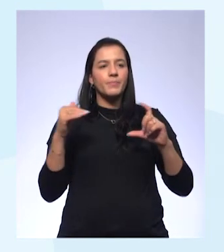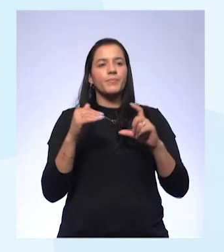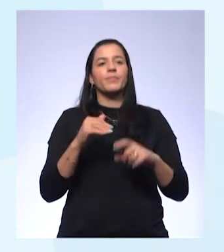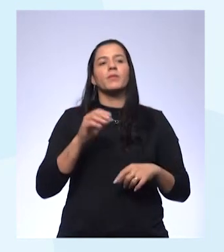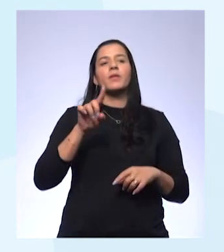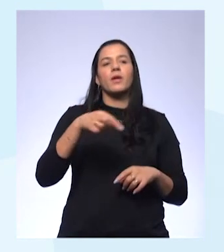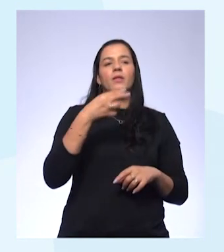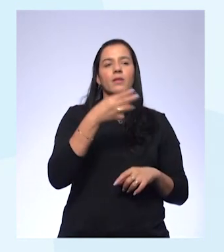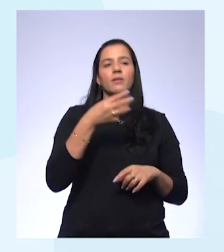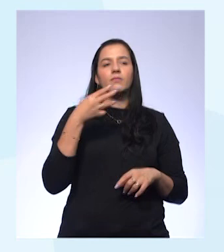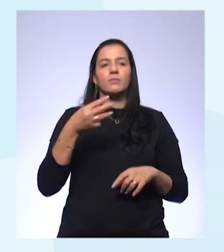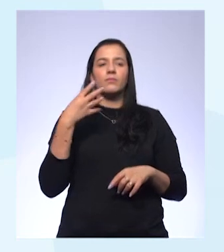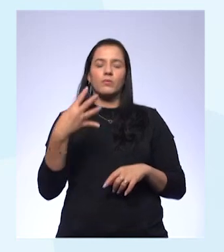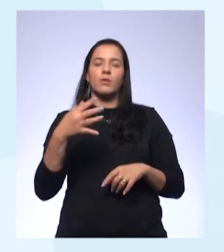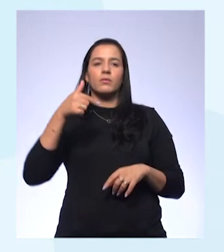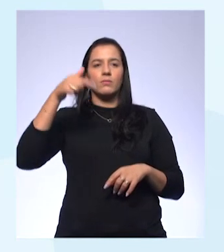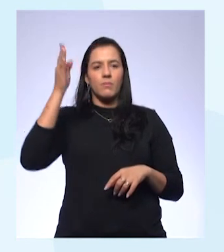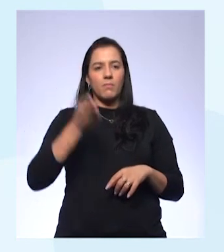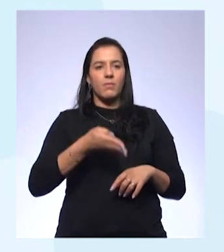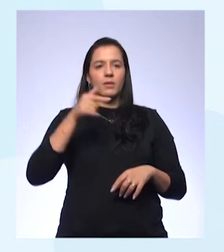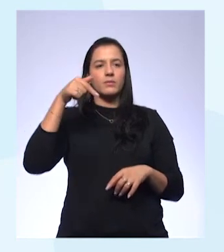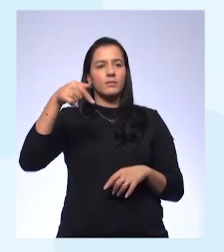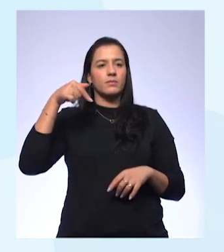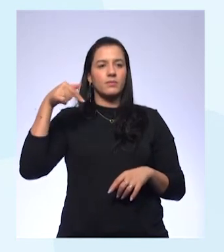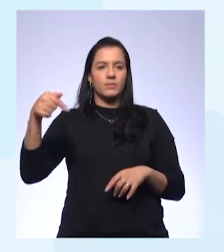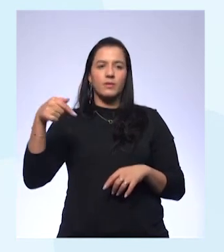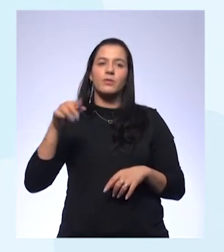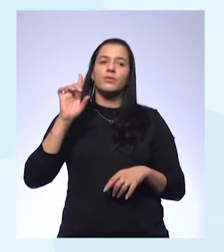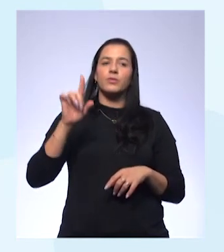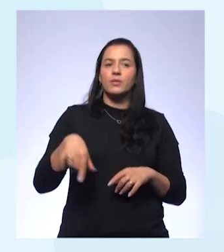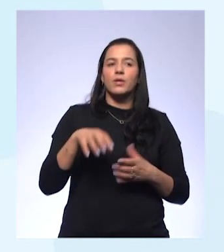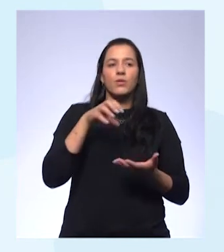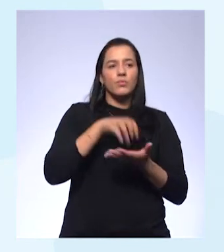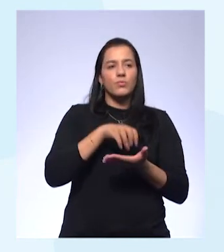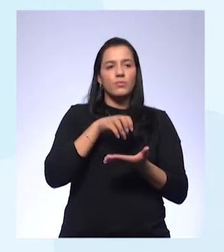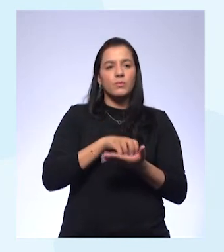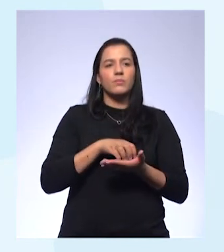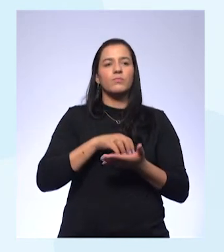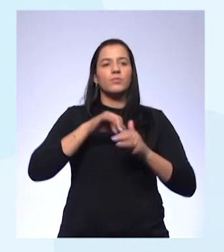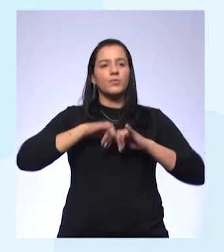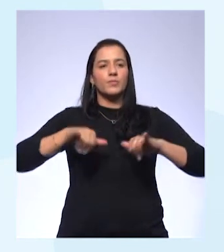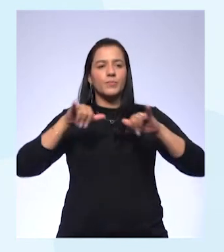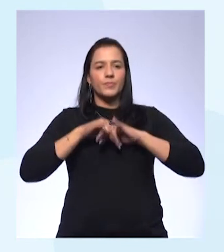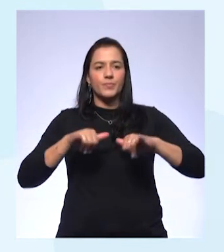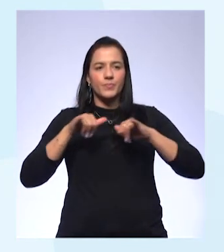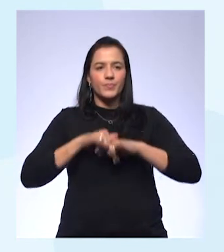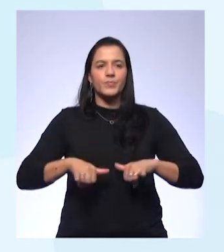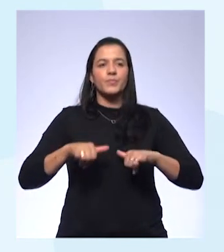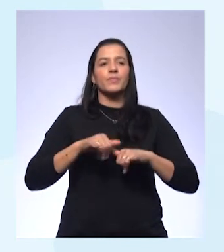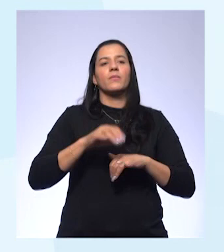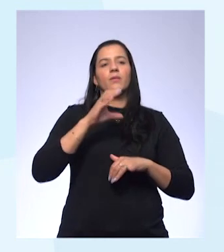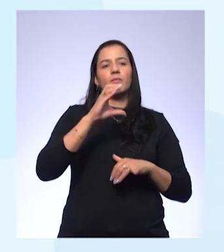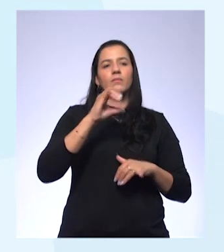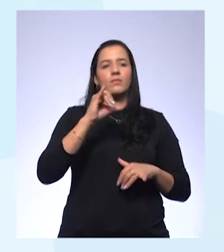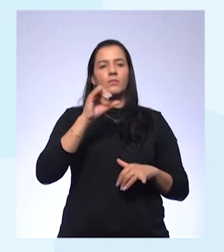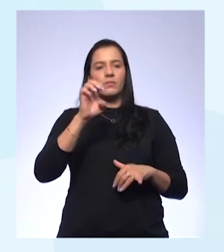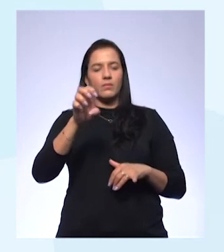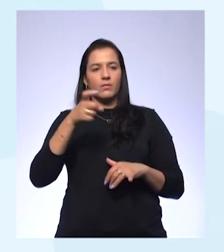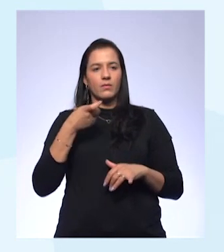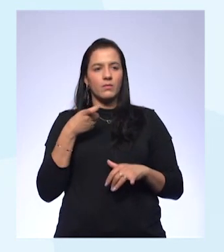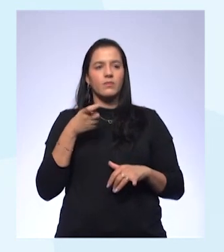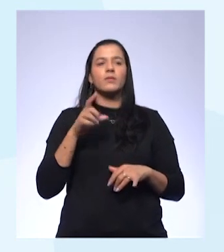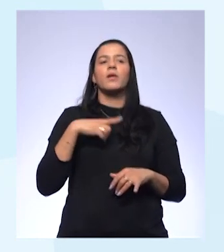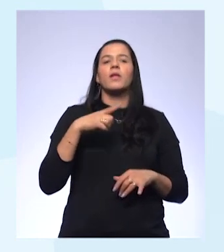334/77, que é do Centro de Informações do Exterior, que era um órgão subordinado ao Ministério das Relações Exteriores do Brasil e